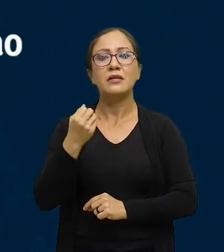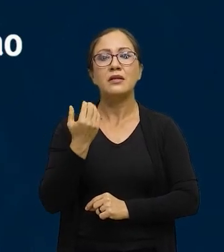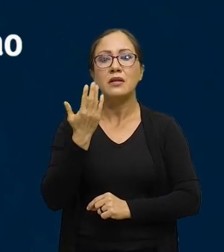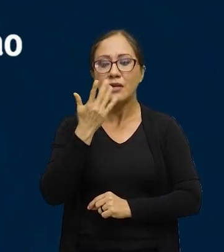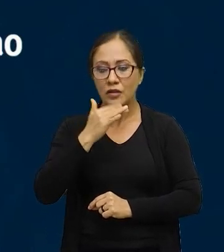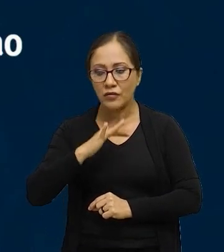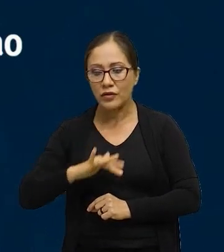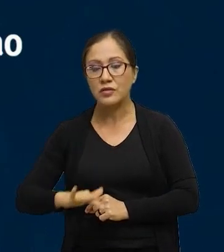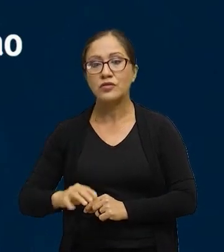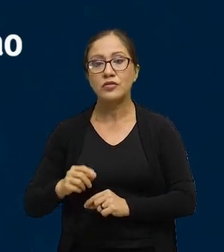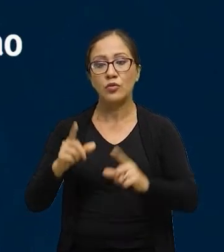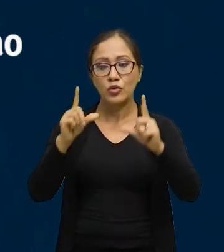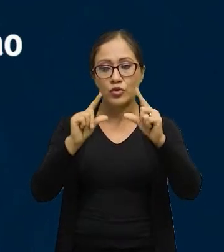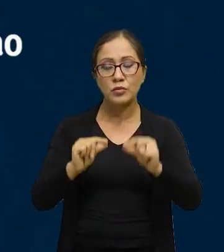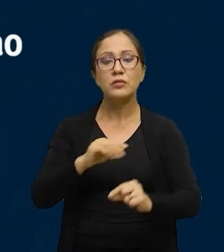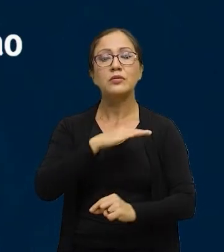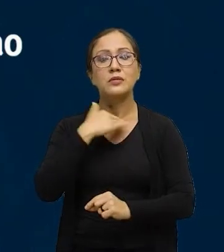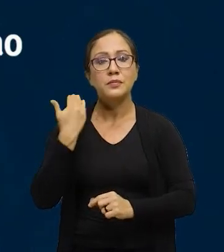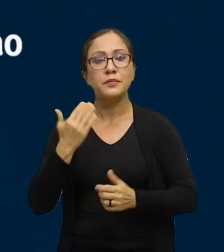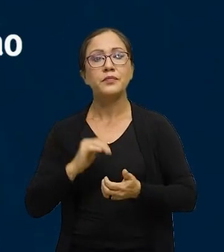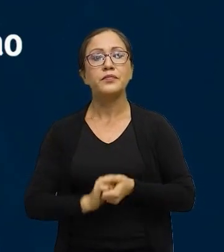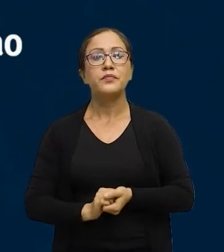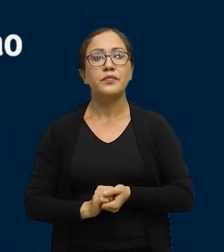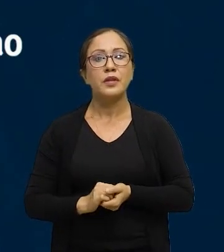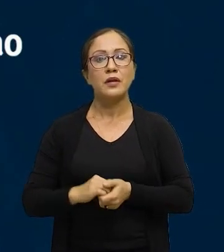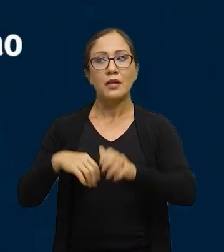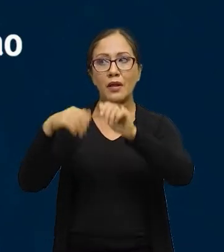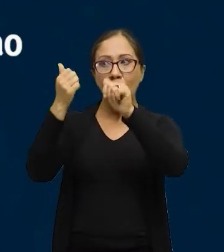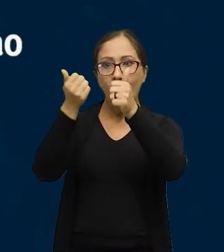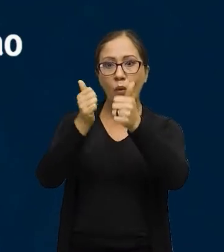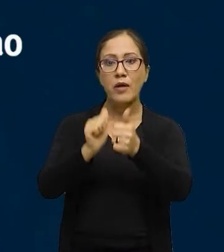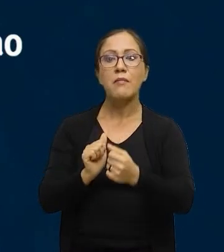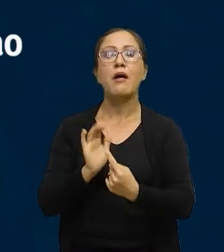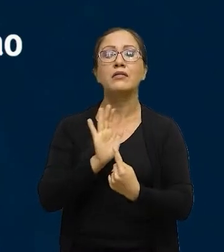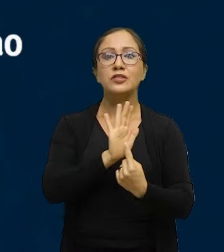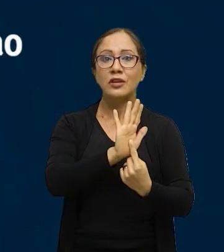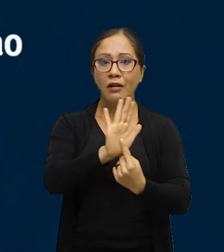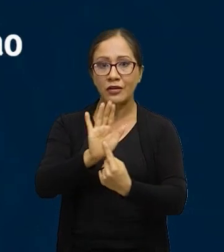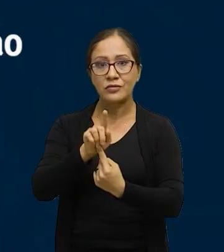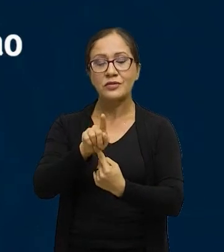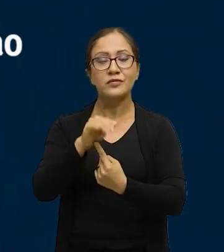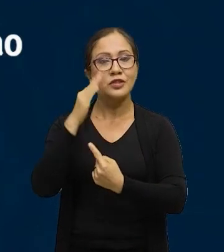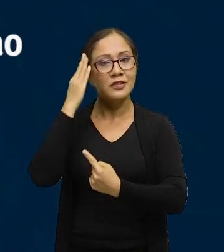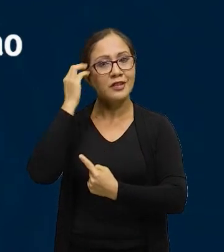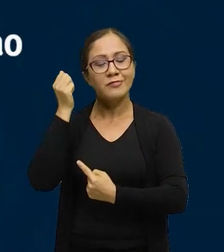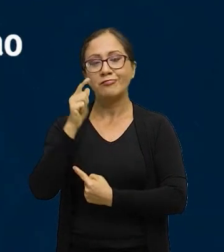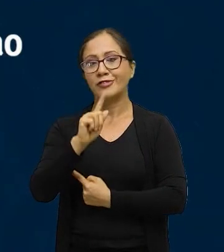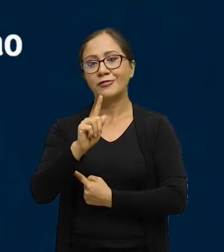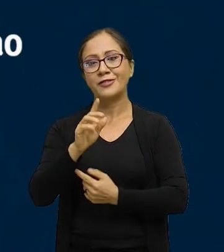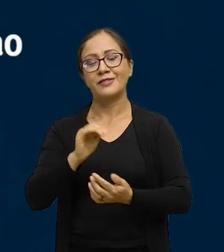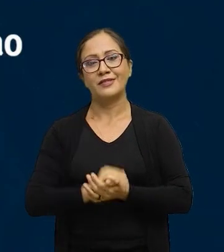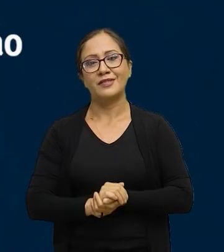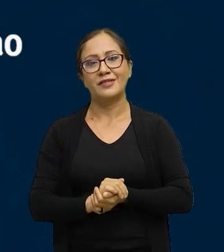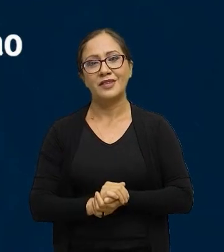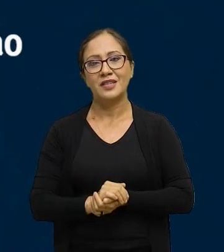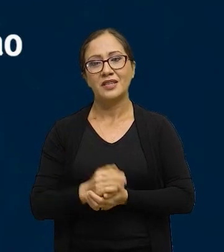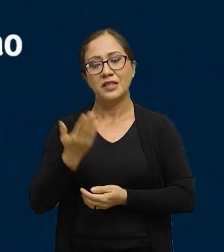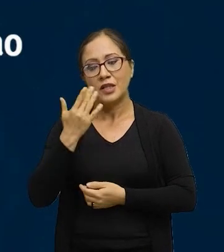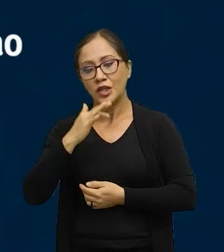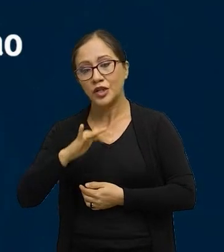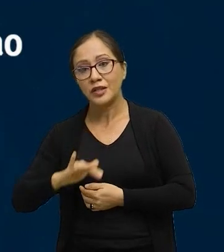infantil. Tá? Então, a imagem te ajuda, se caso você não saiba que AIDS seria